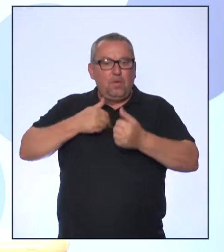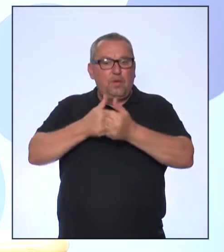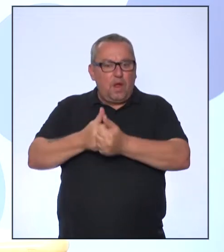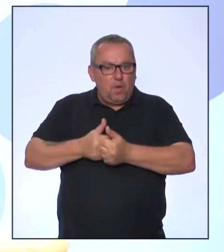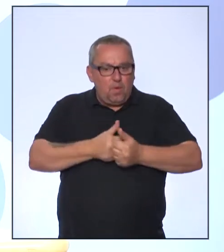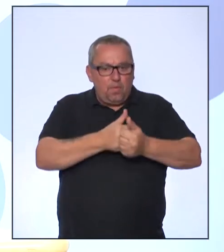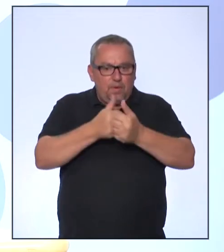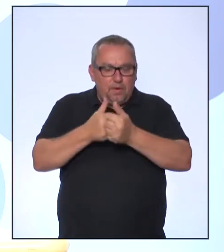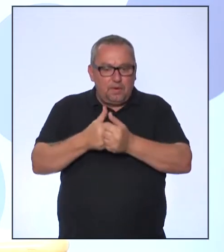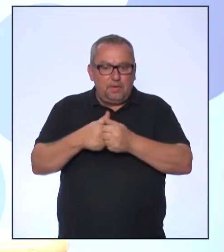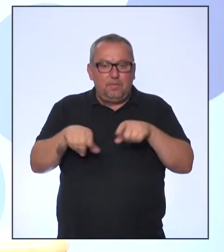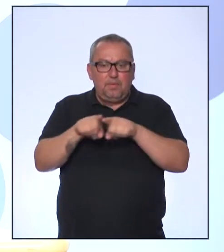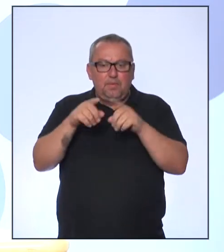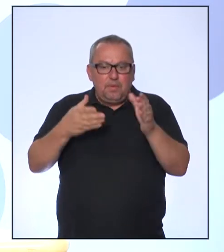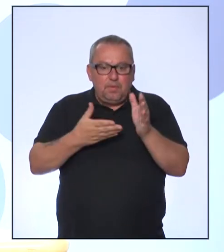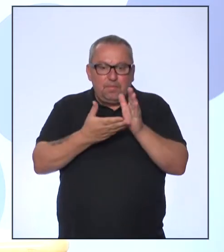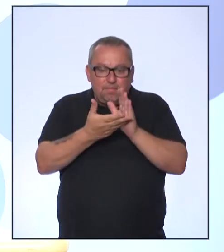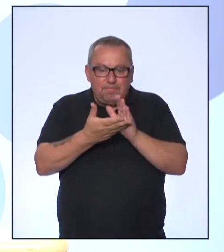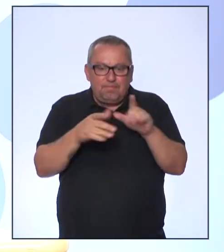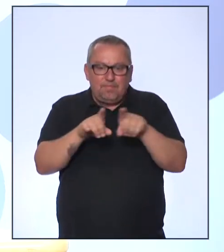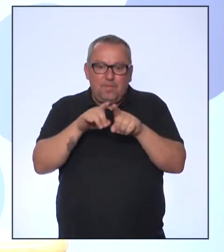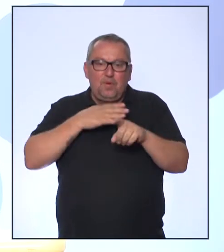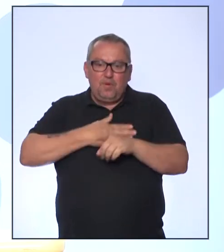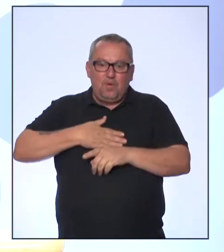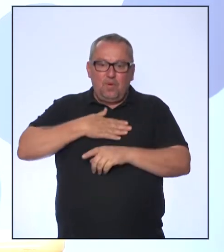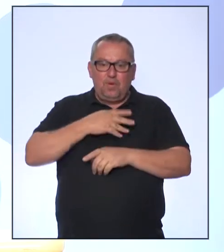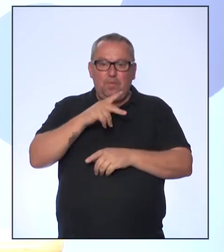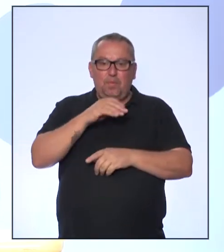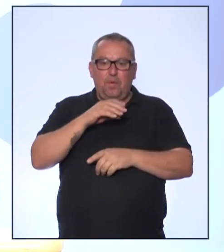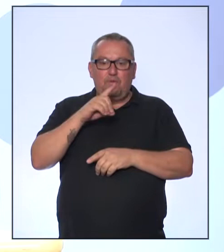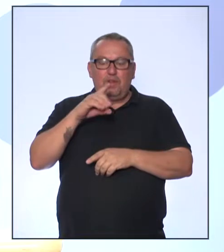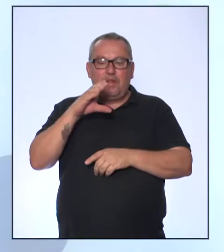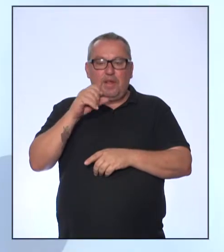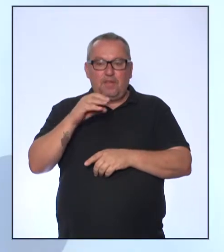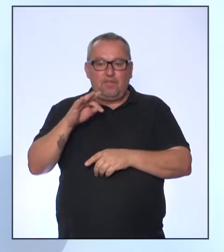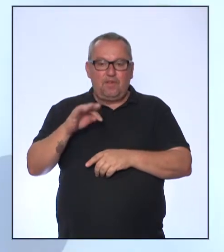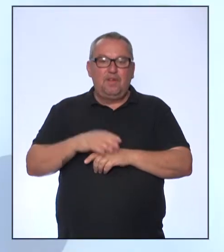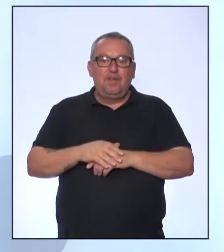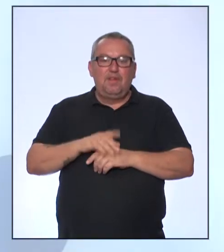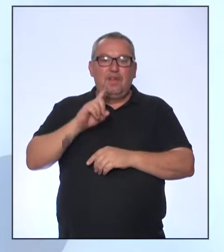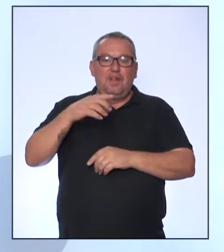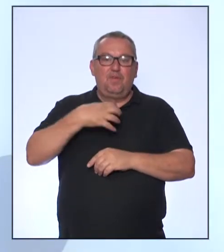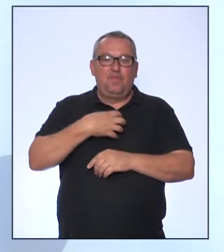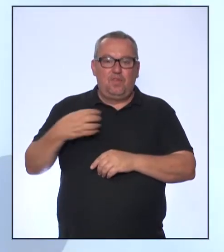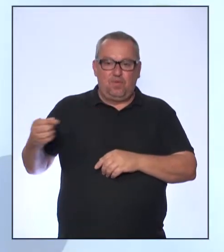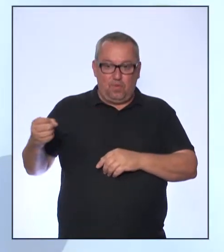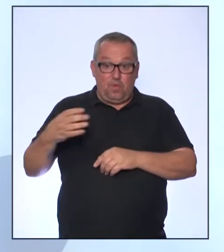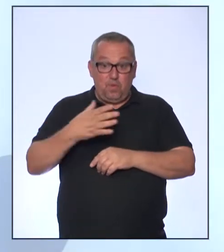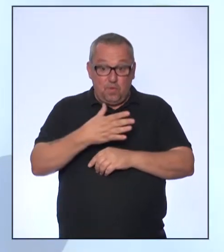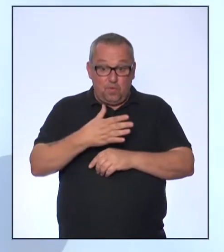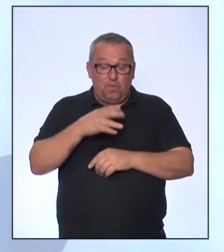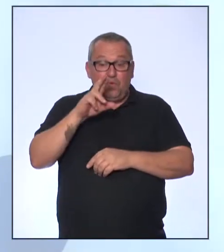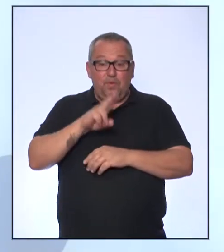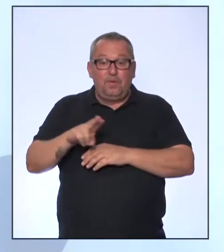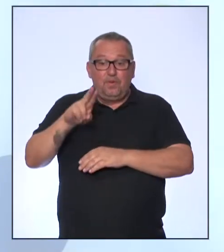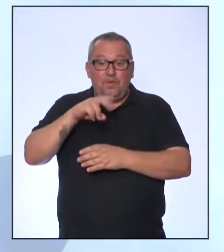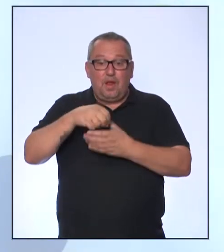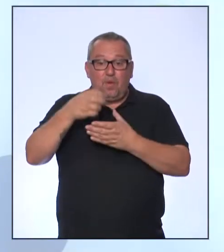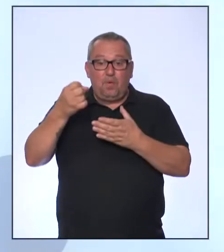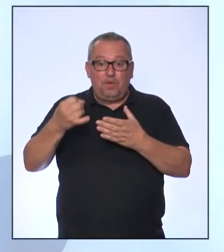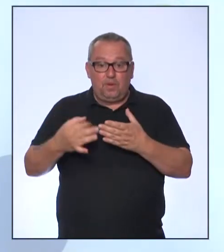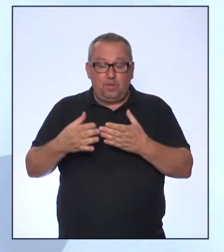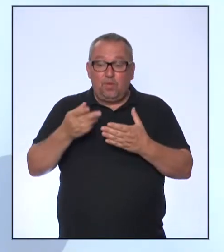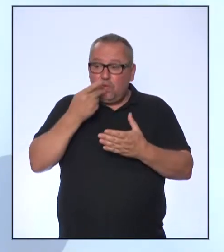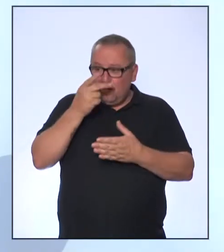né, pelas plataformas de streaming, e eles gostam bastante de podcast. Sim, eu acho que é uma forma nova de se consumir conteúdo. Quando a gente fala em